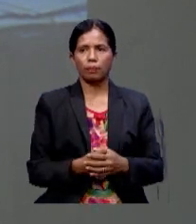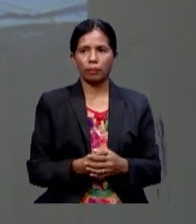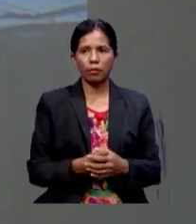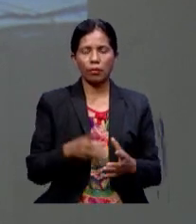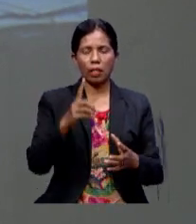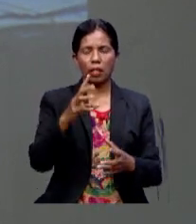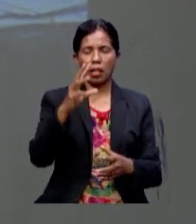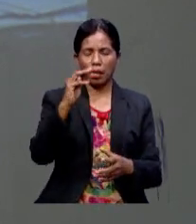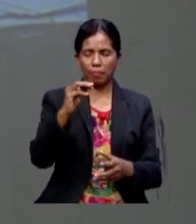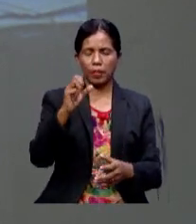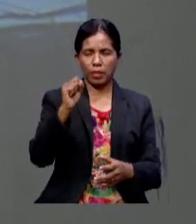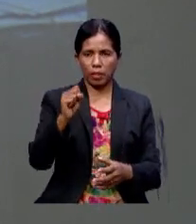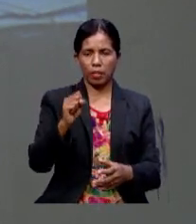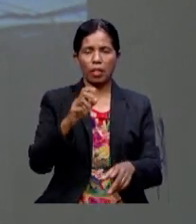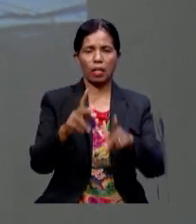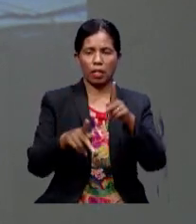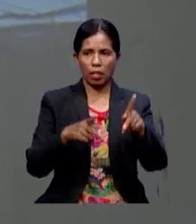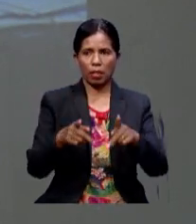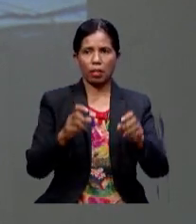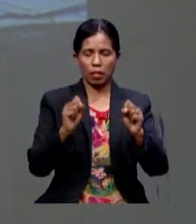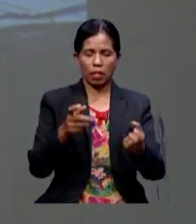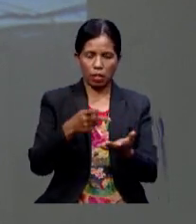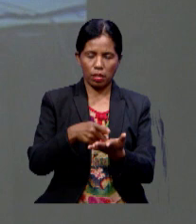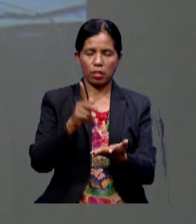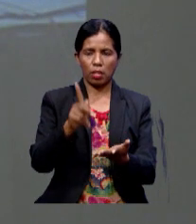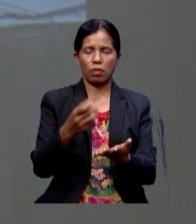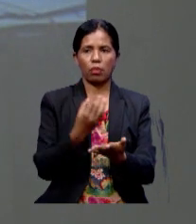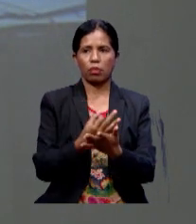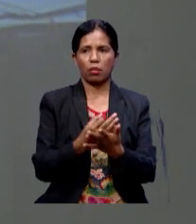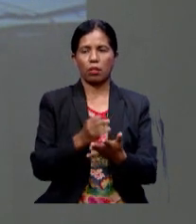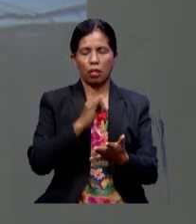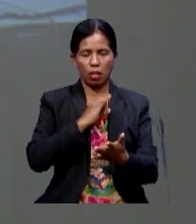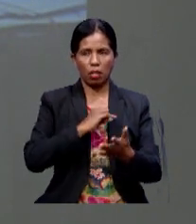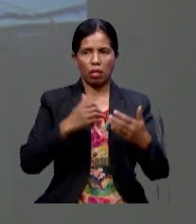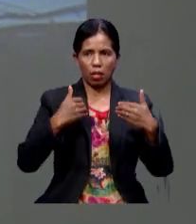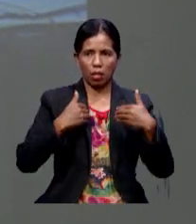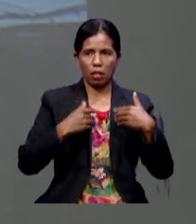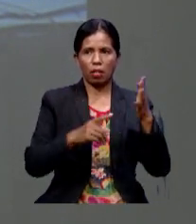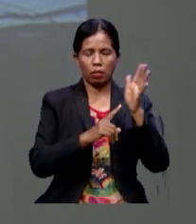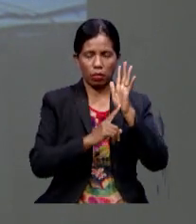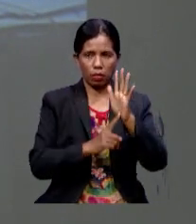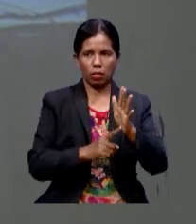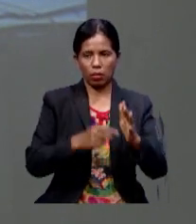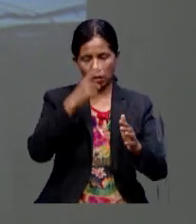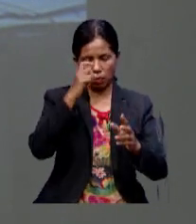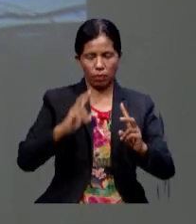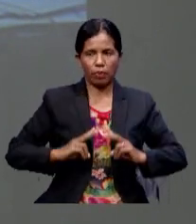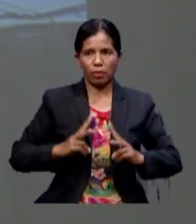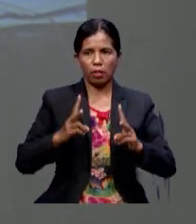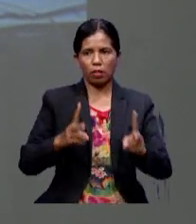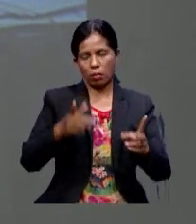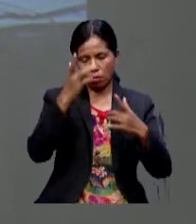siga sindra nita komendar nia se tem que selurasi. Nia hau iha bo evidências completas tamba iha veteran ida ne be enfermeiro